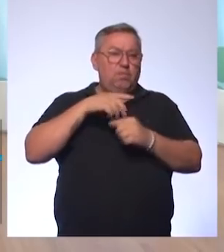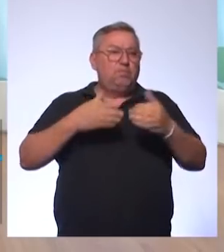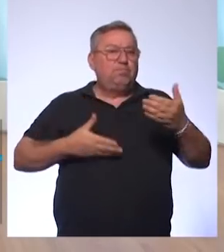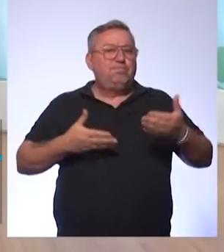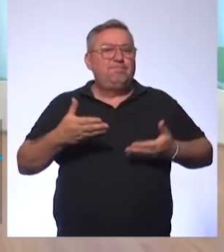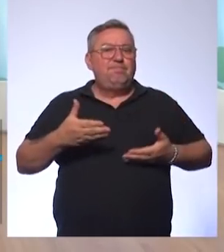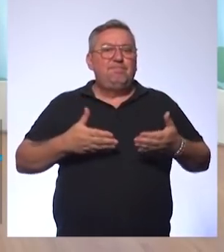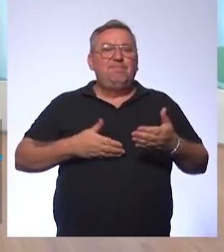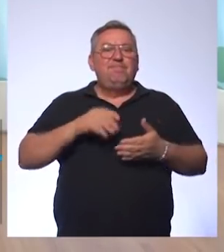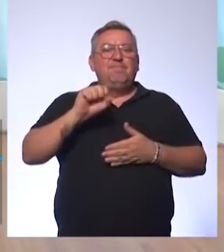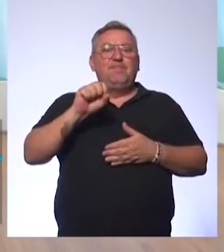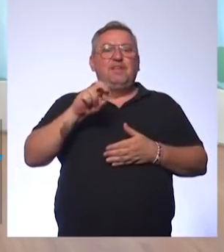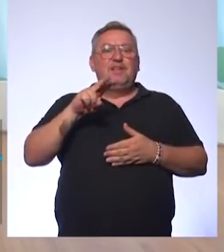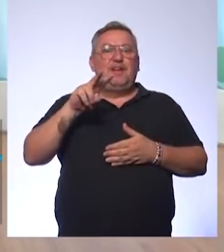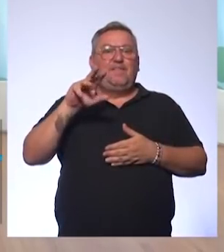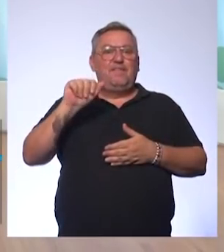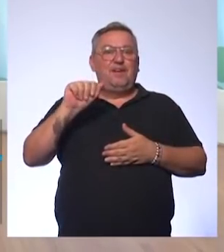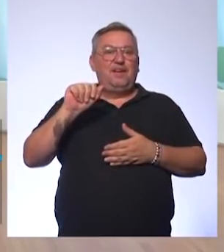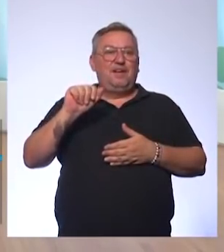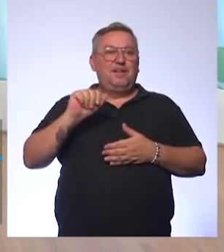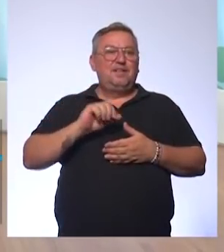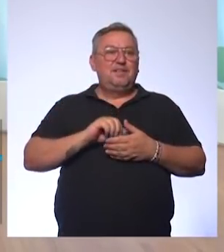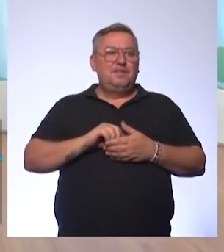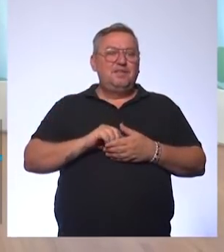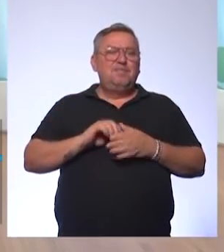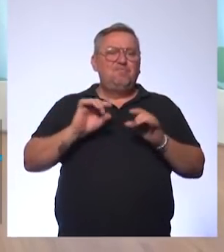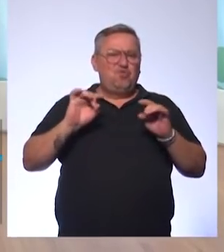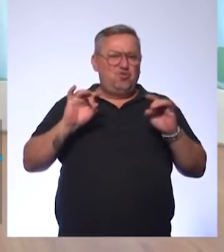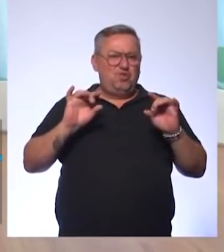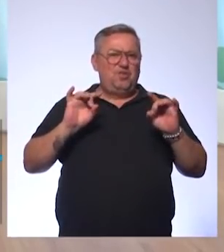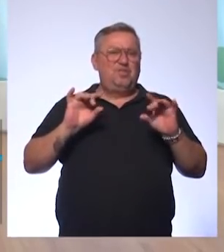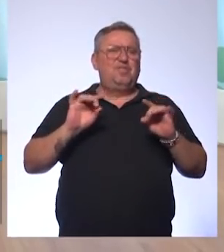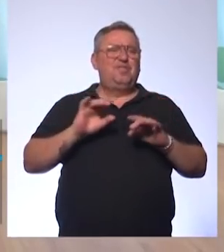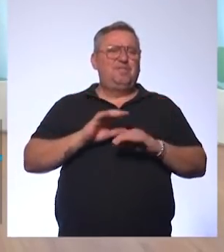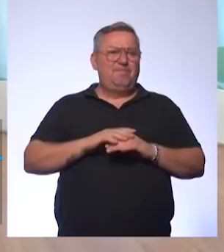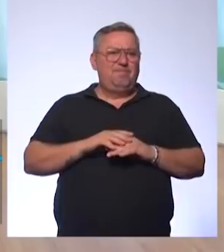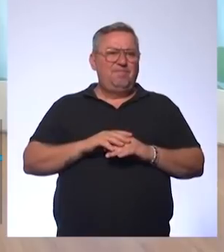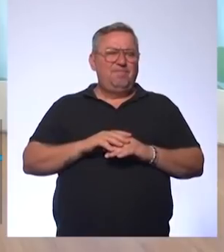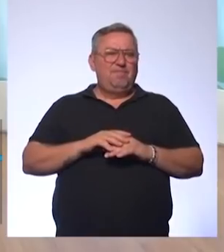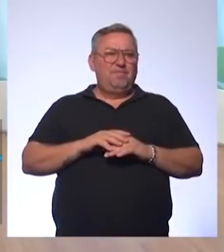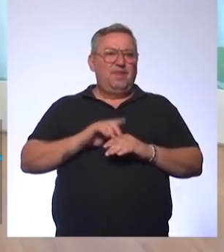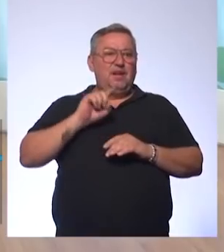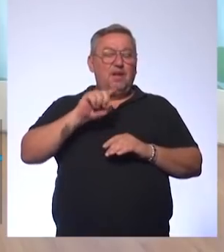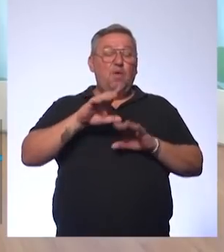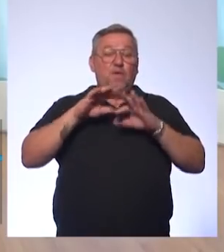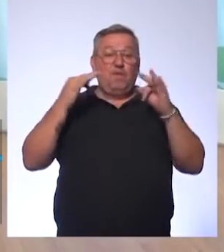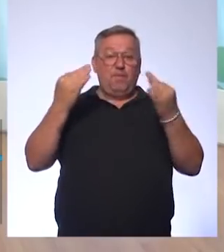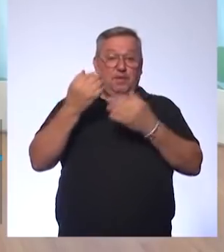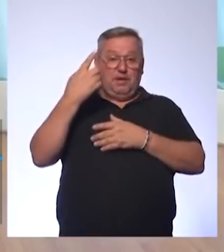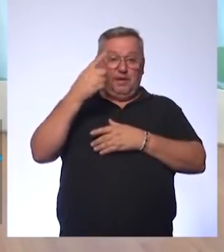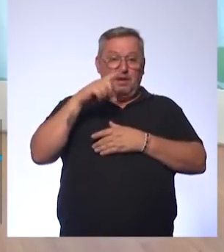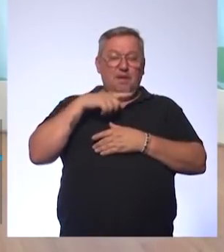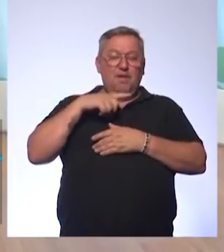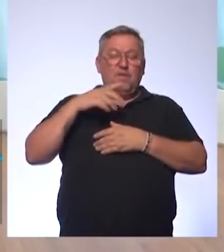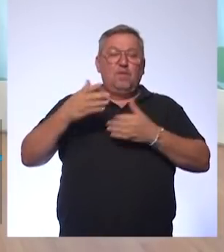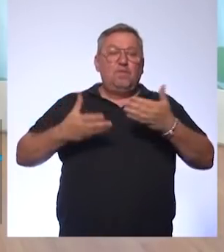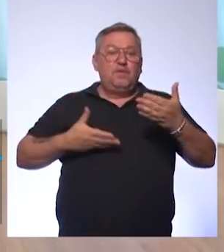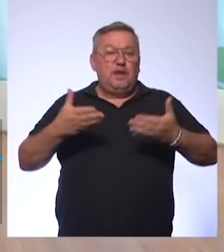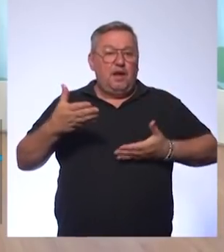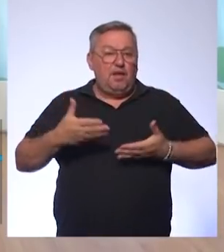Olha, Sofia, você vai ser minha serva, muito chique, né? Então, a Sofia e a família dela toda serão meus